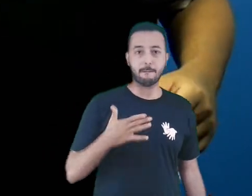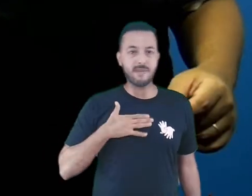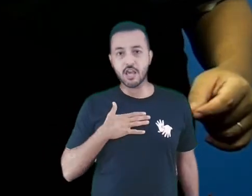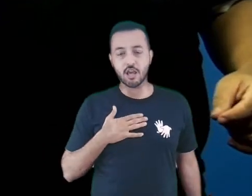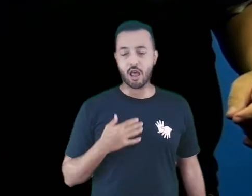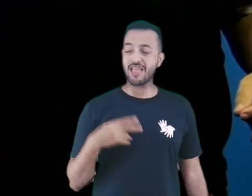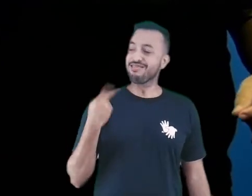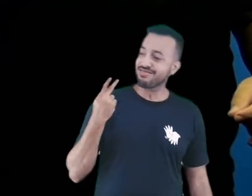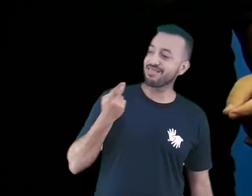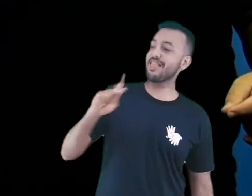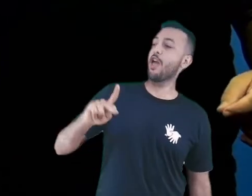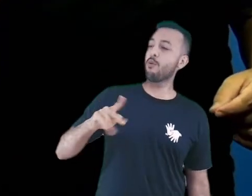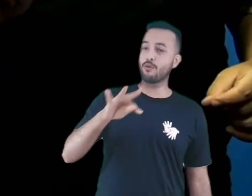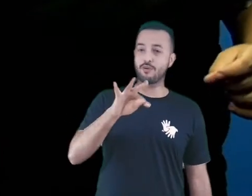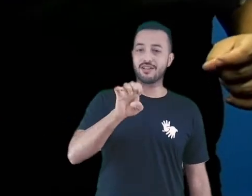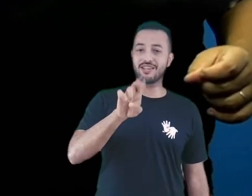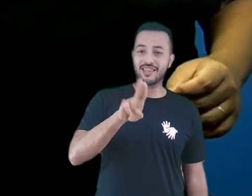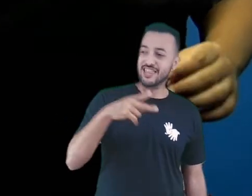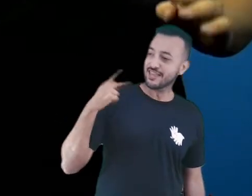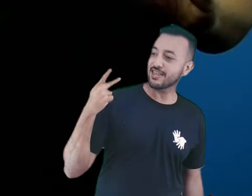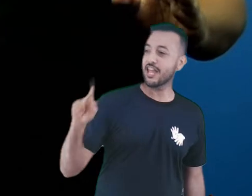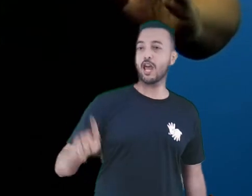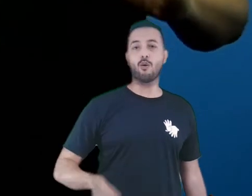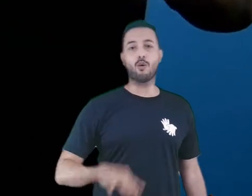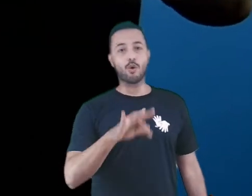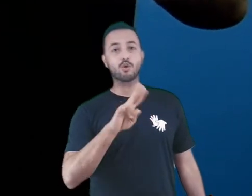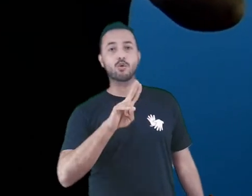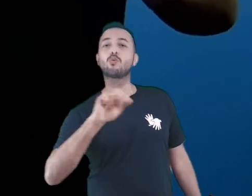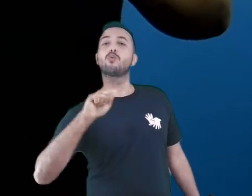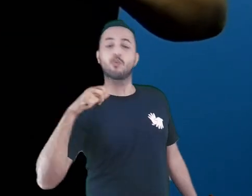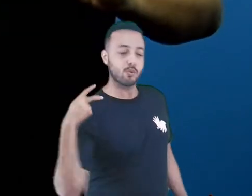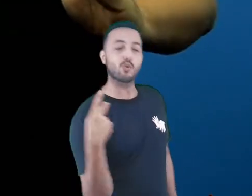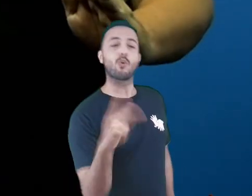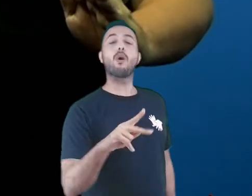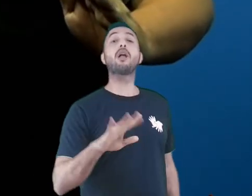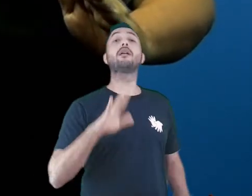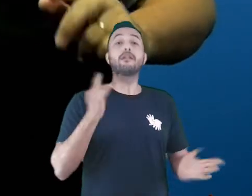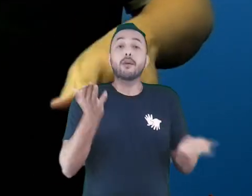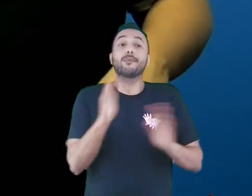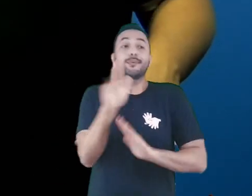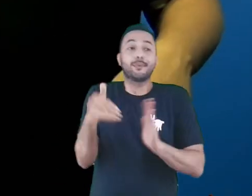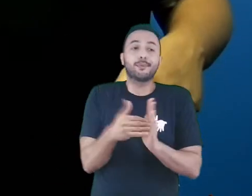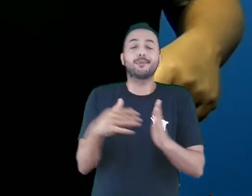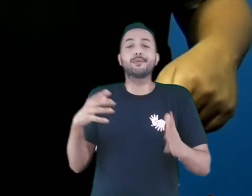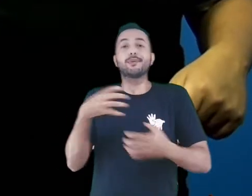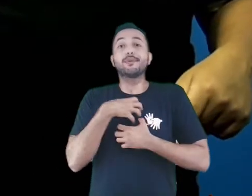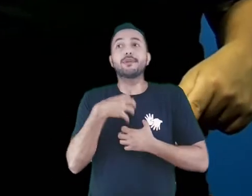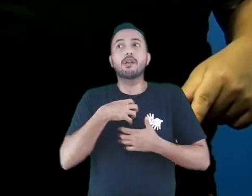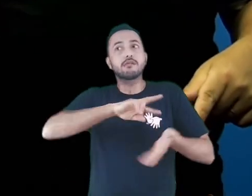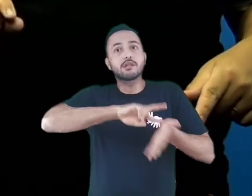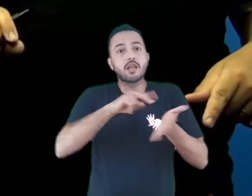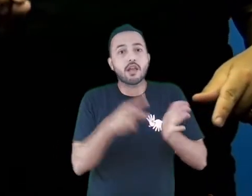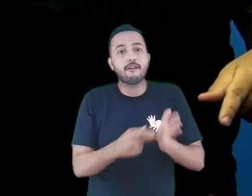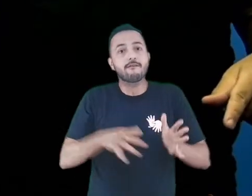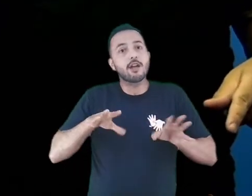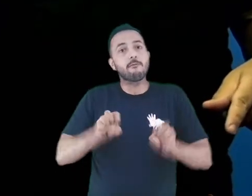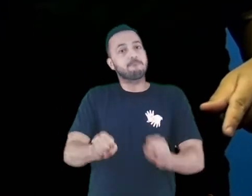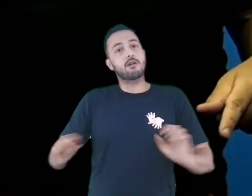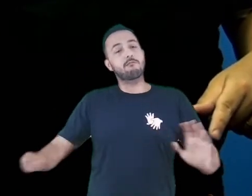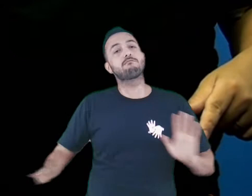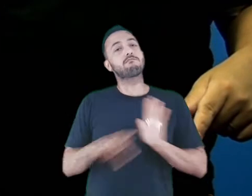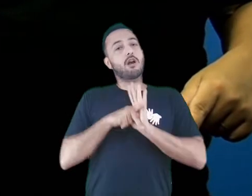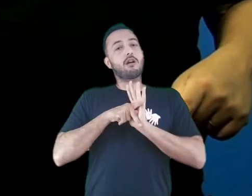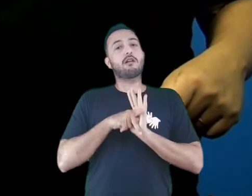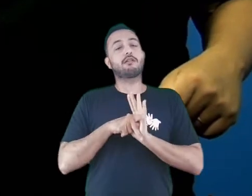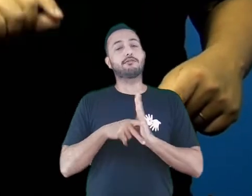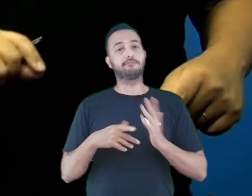tua. Lembre que tudo isso está declarando posse. Na frase que vocês vão colocar